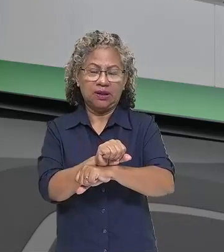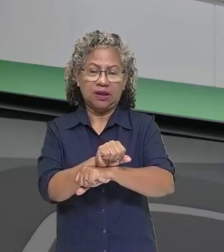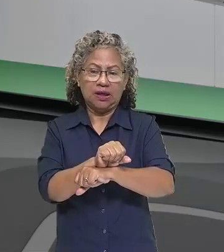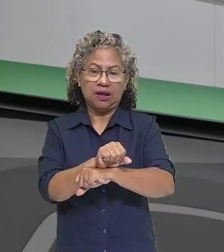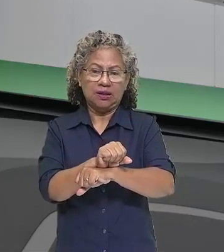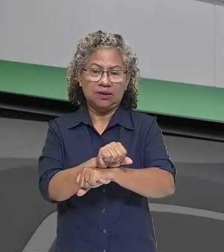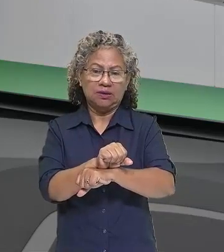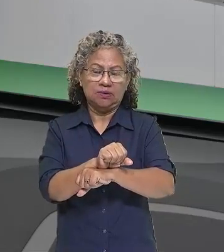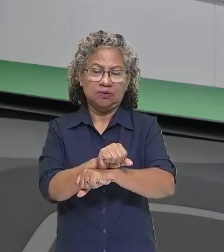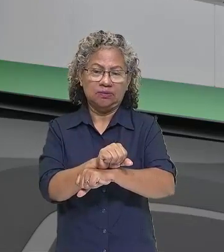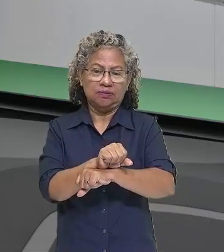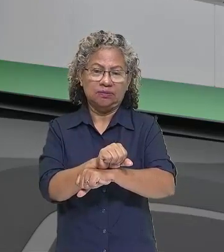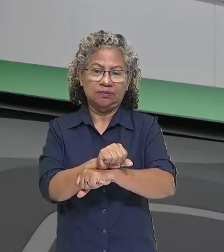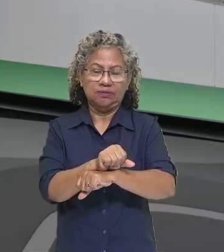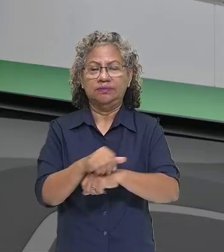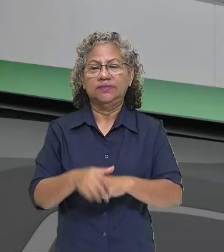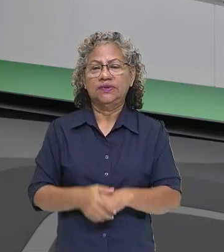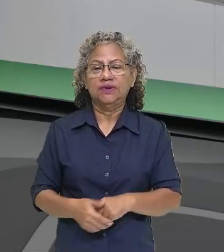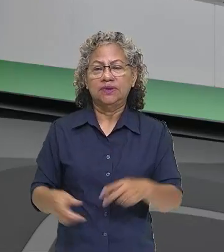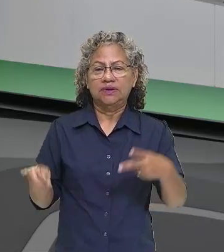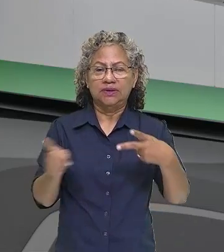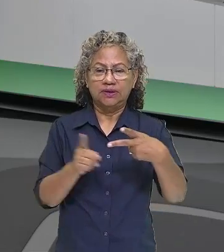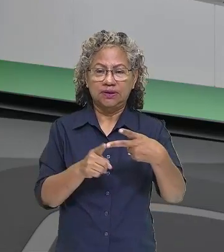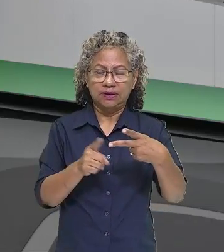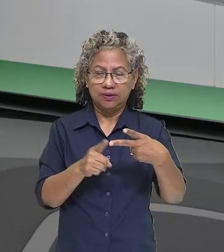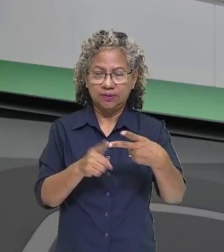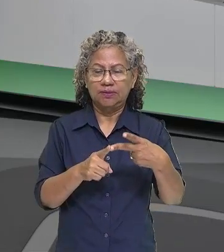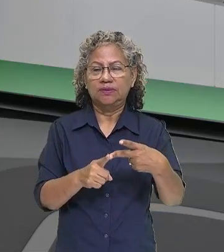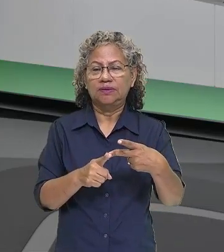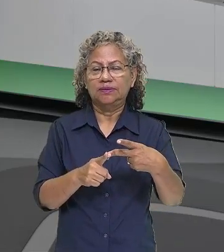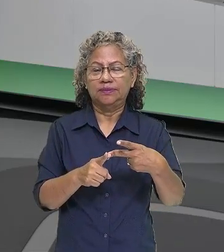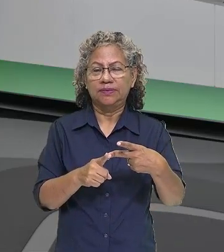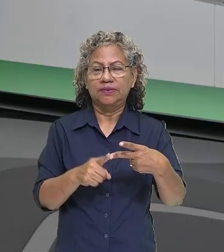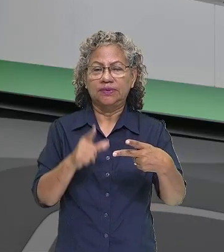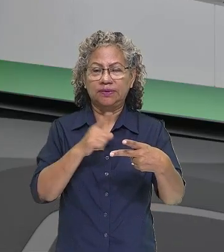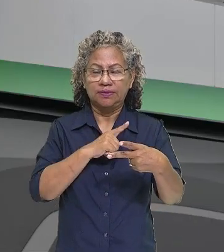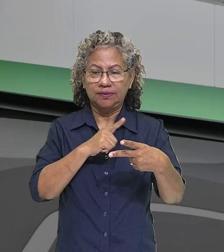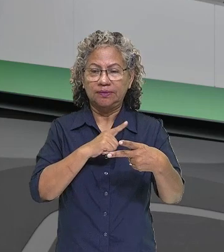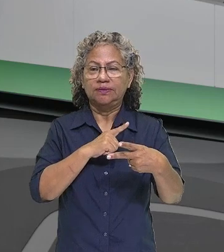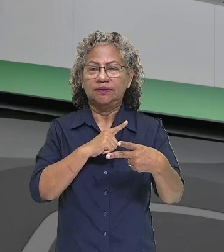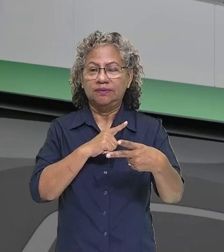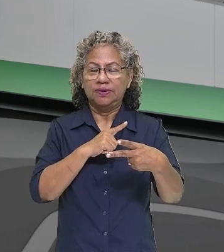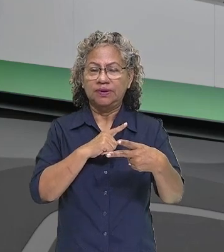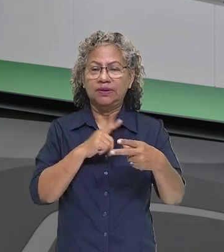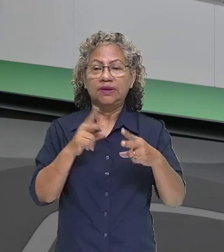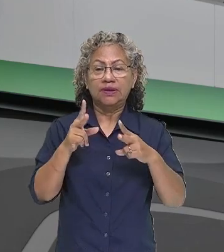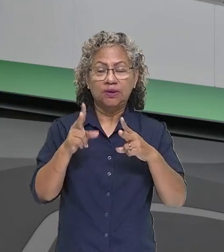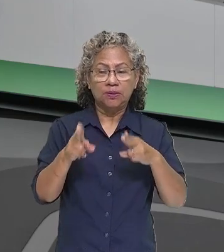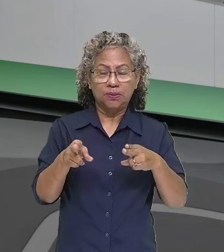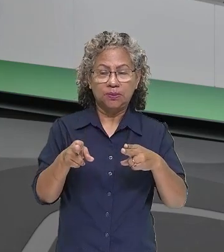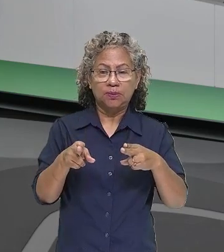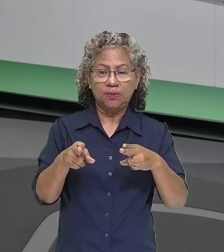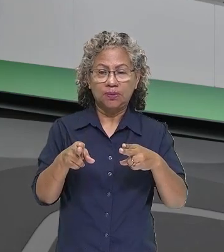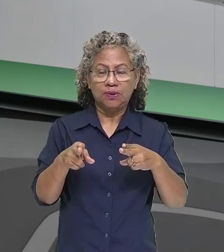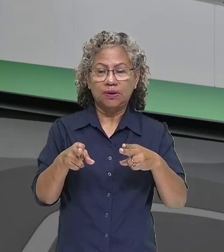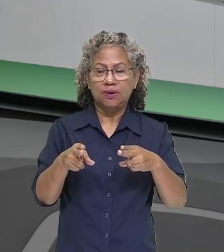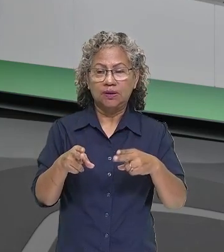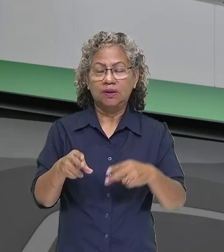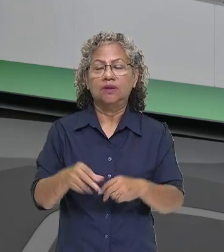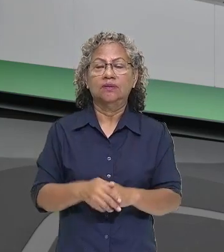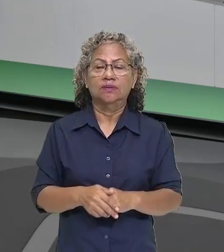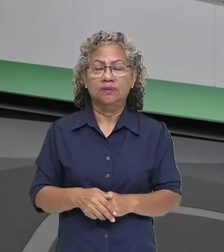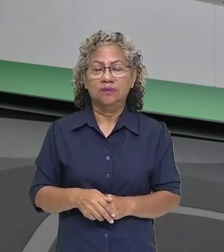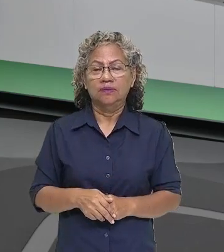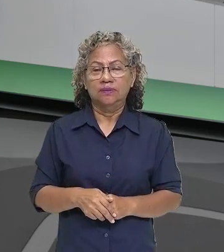parado. Na segunda, você tem força vai ser igual a massa vezes